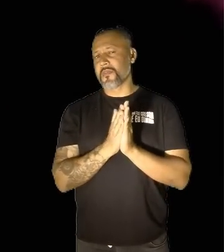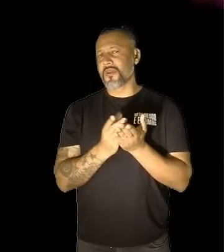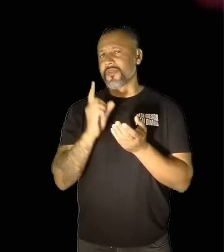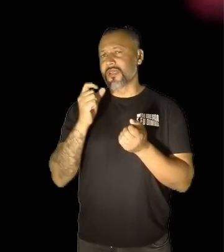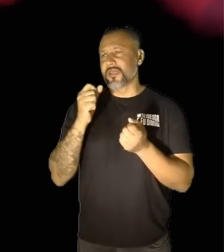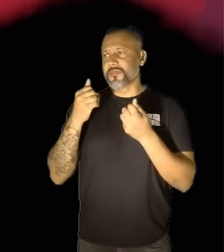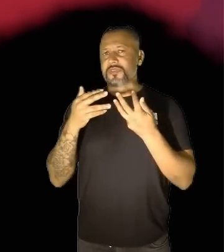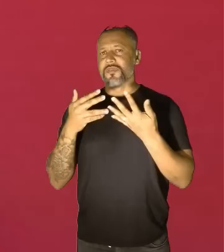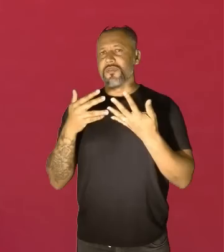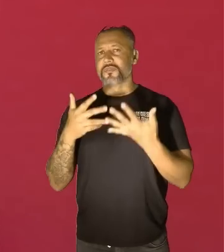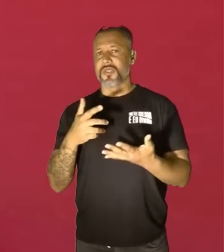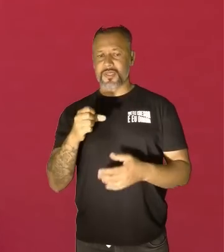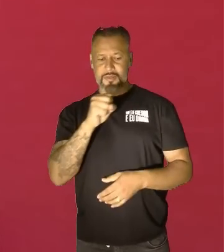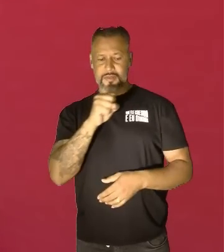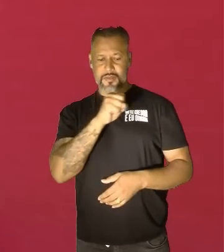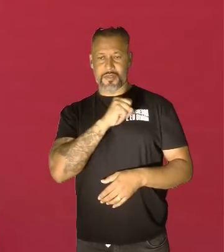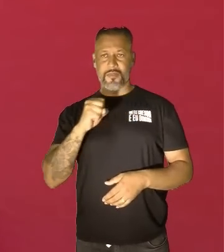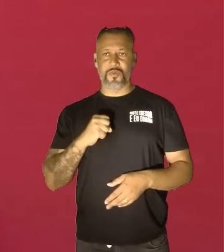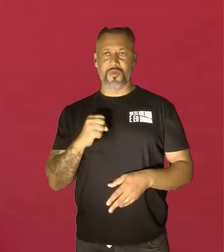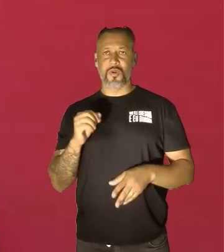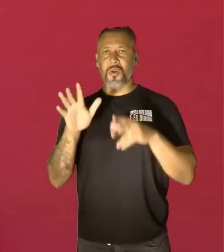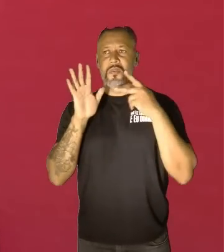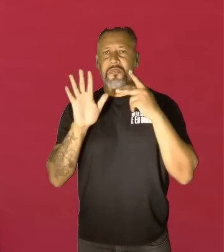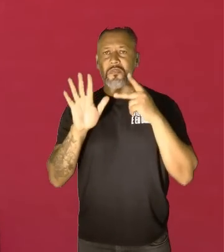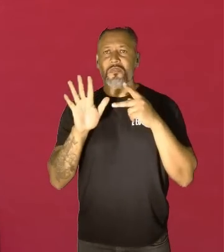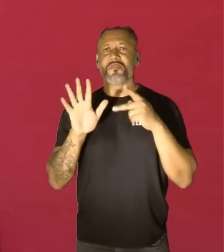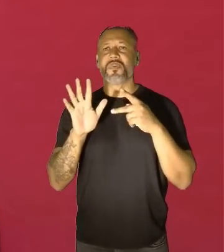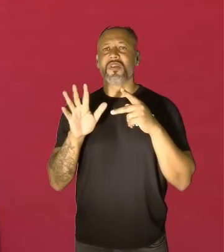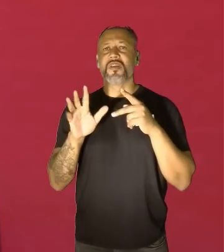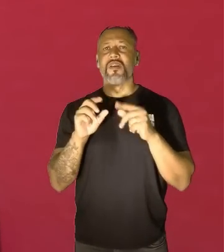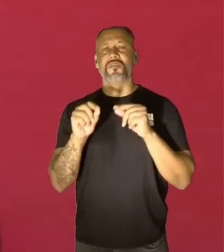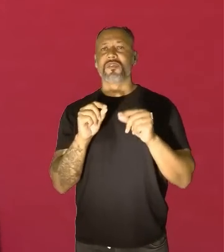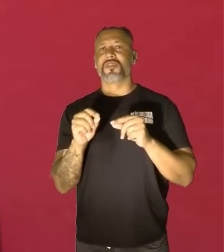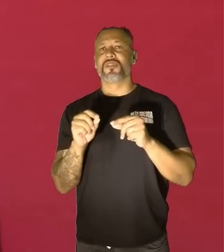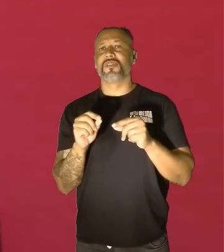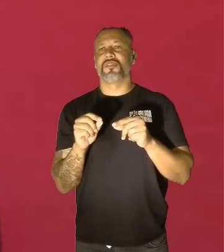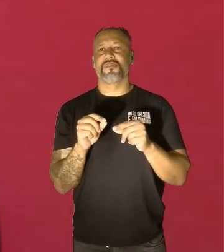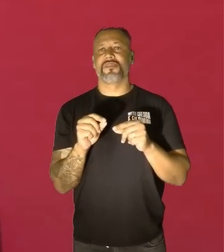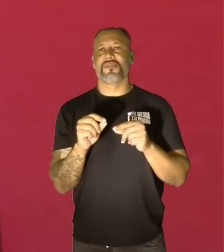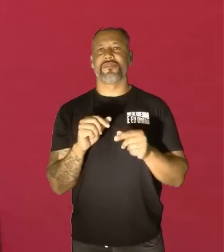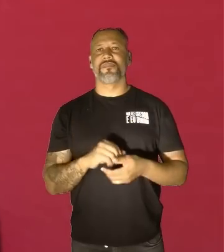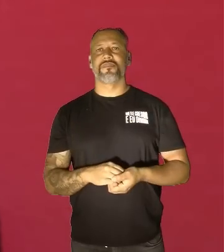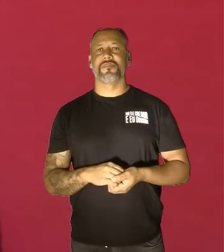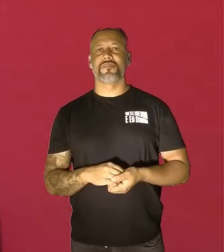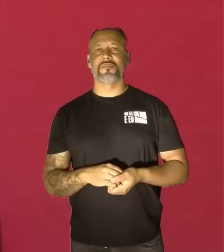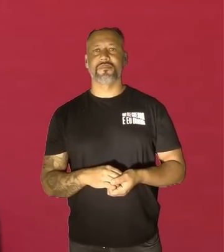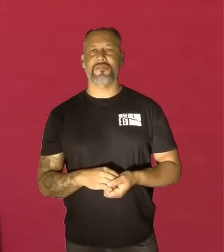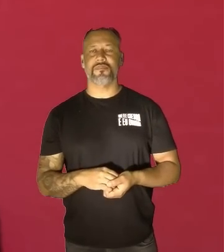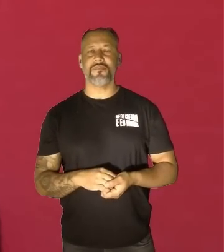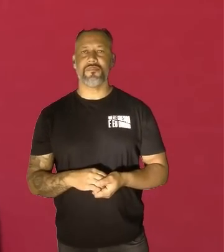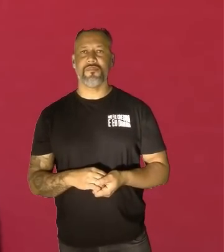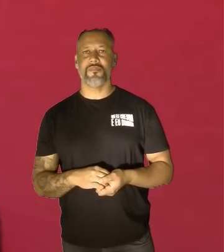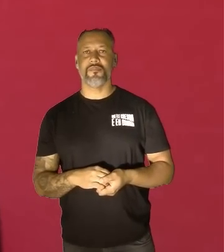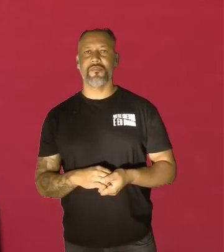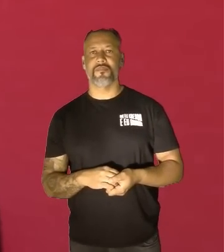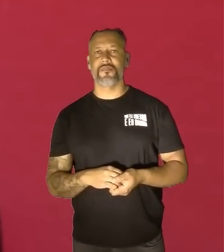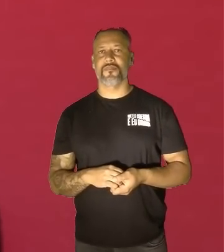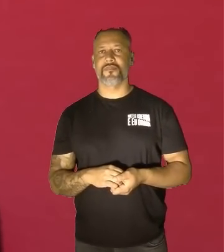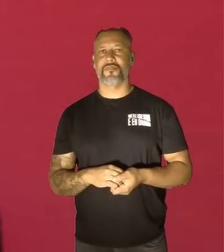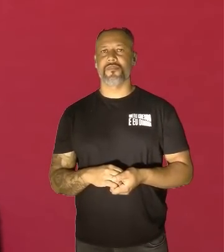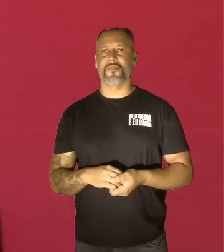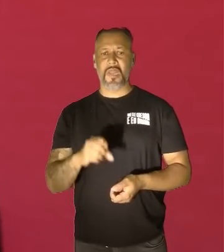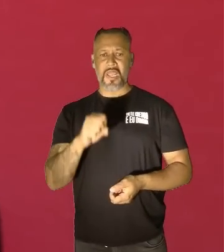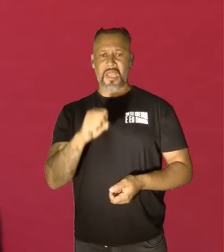esse ministrar de Samuel, não era o pregar como eu aqui. A Bíblia chama de pregar, mas na verdade Samuel varria o chão